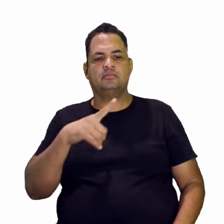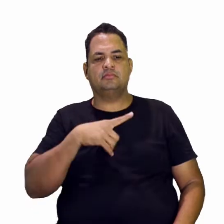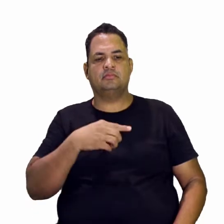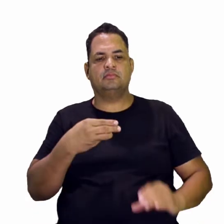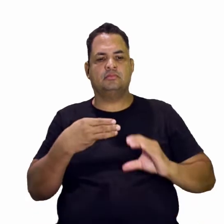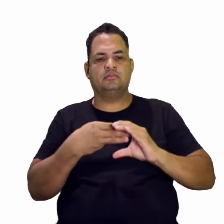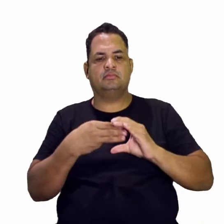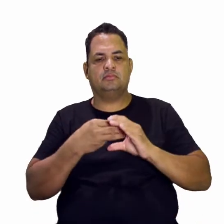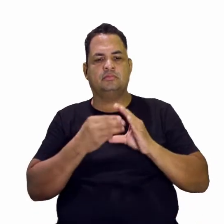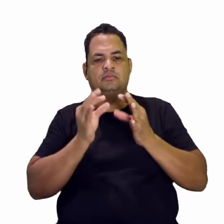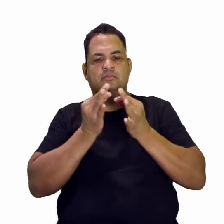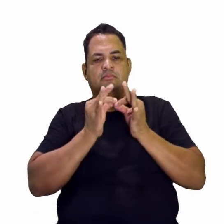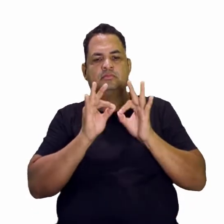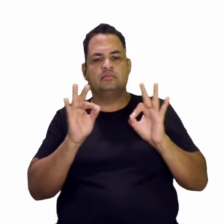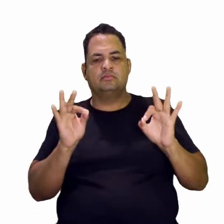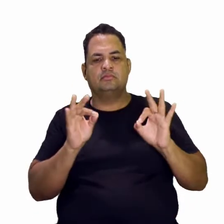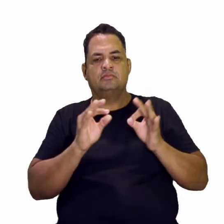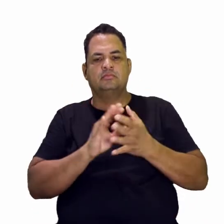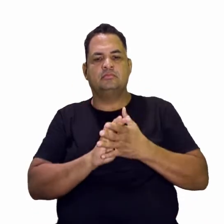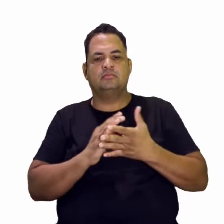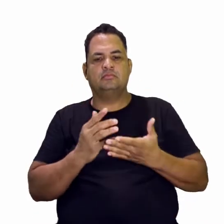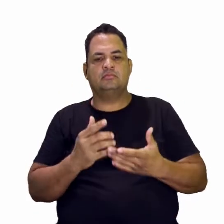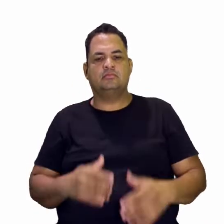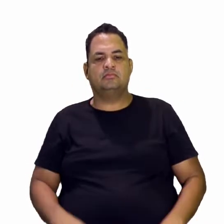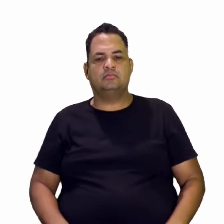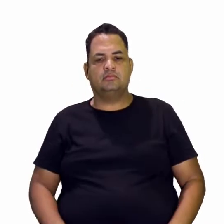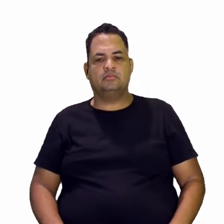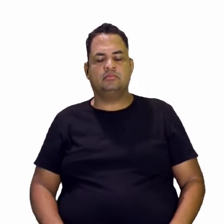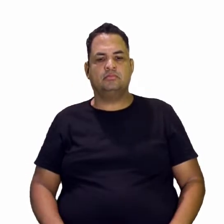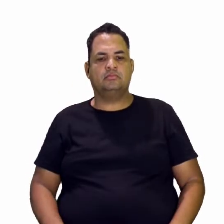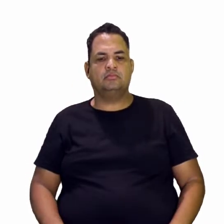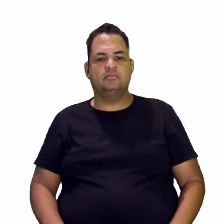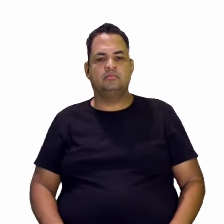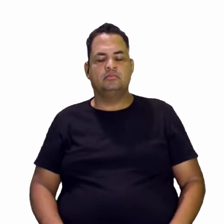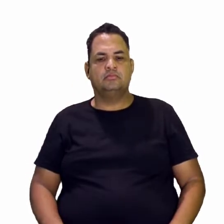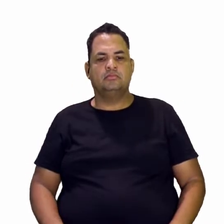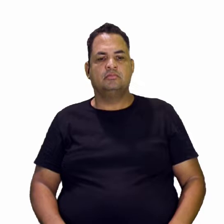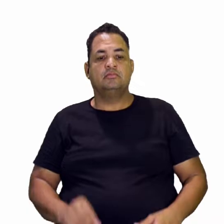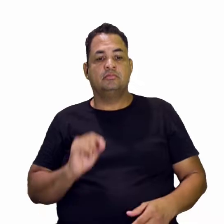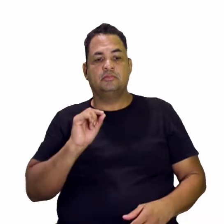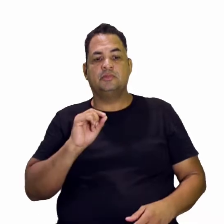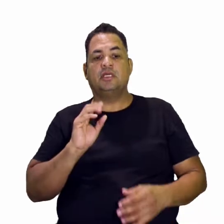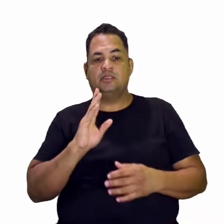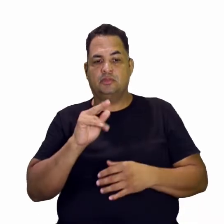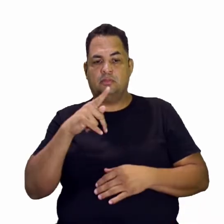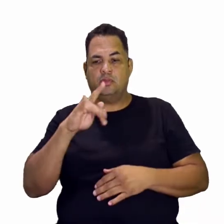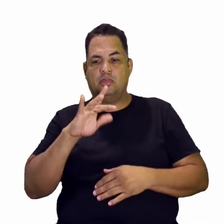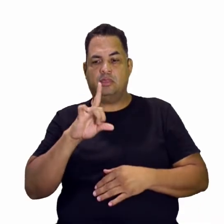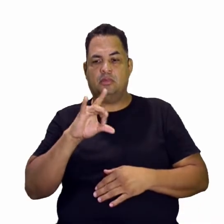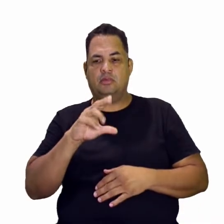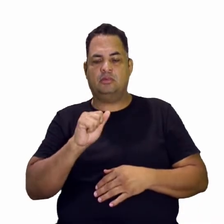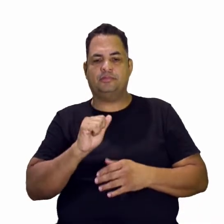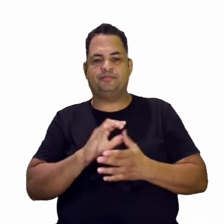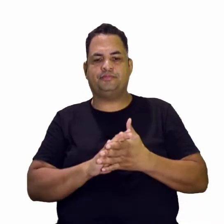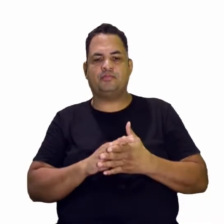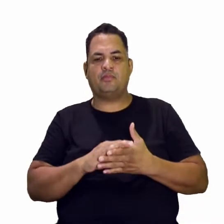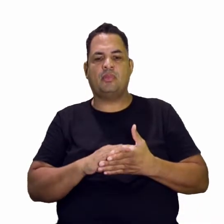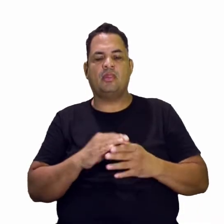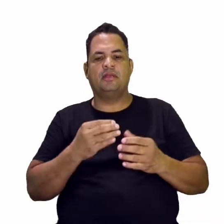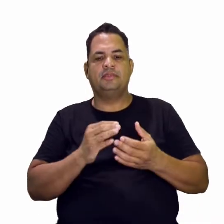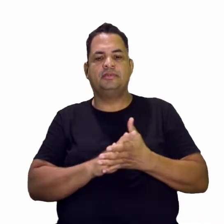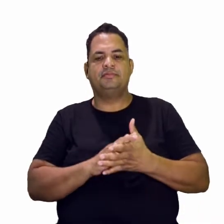simples chamada procariota, que nós vimos já e nós sabemos o que é uma célula procariota, ou seja, uma